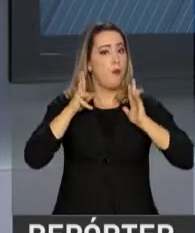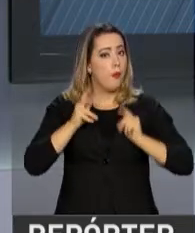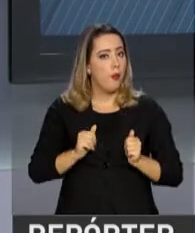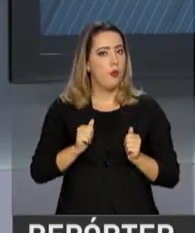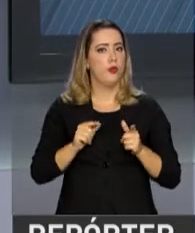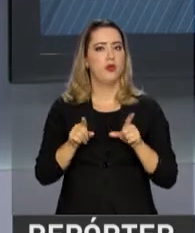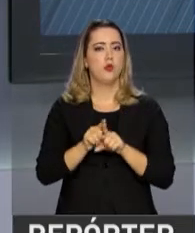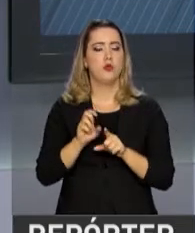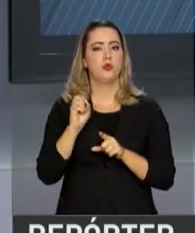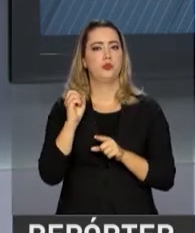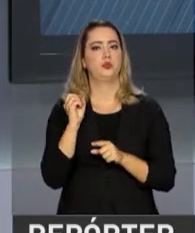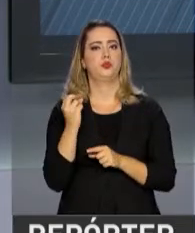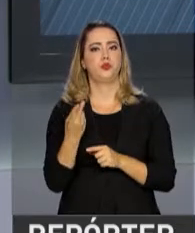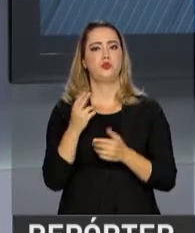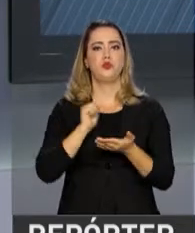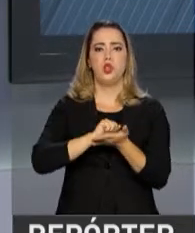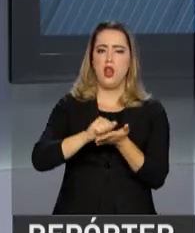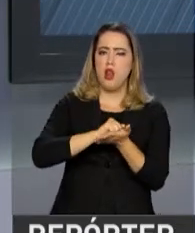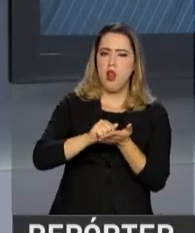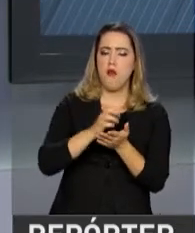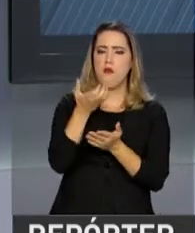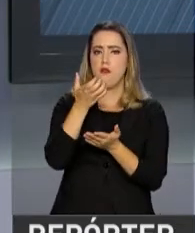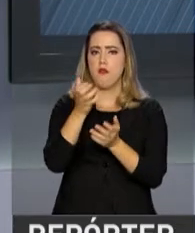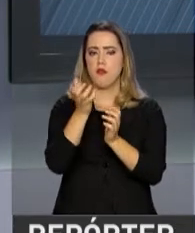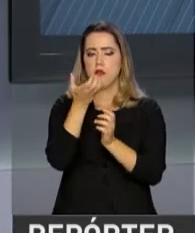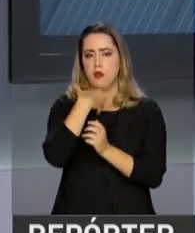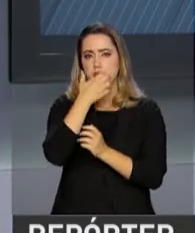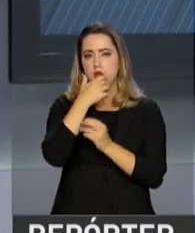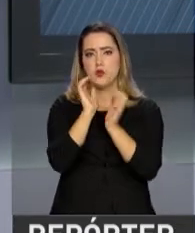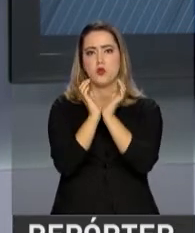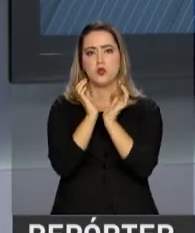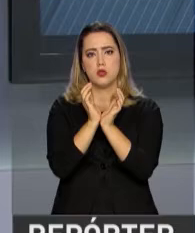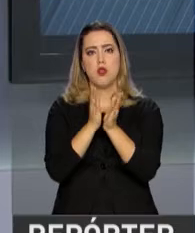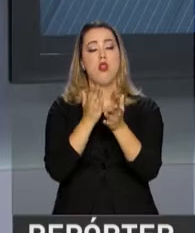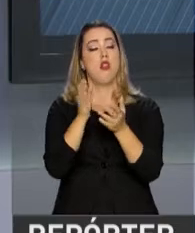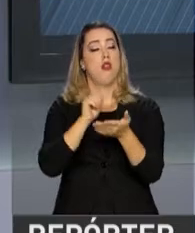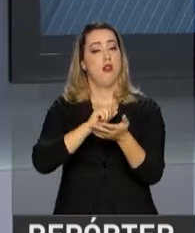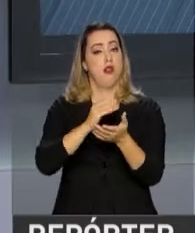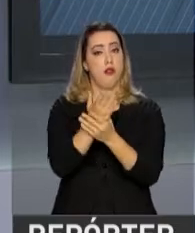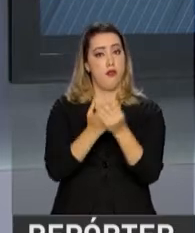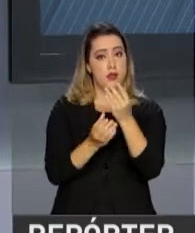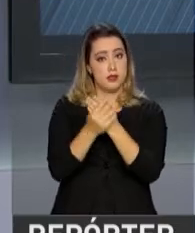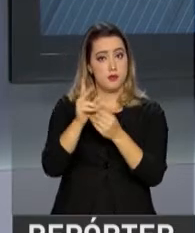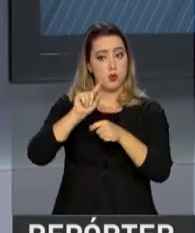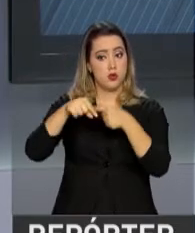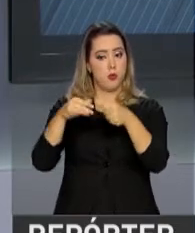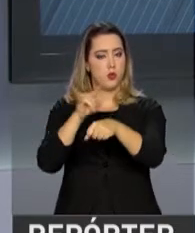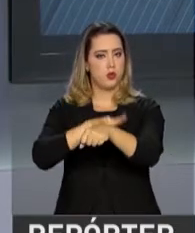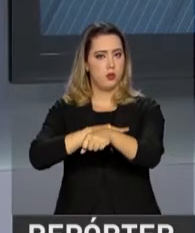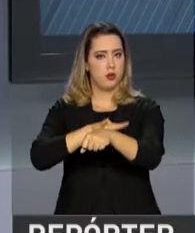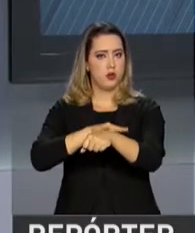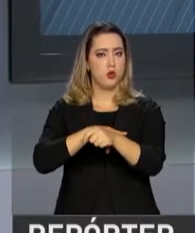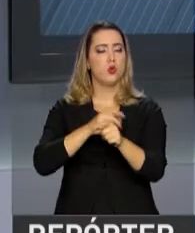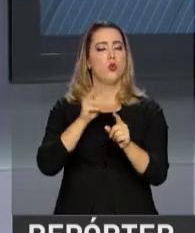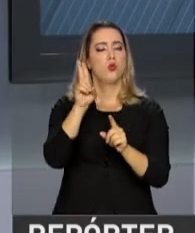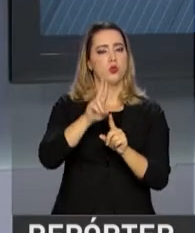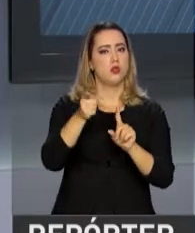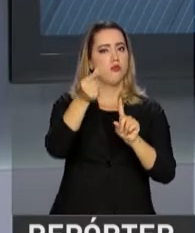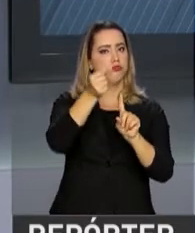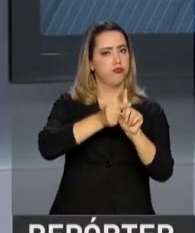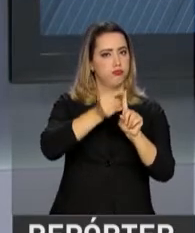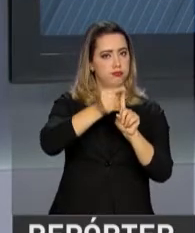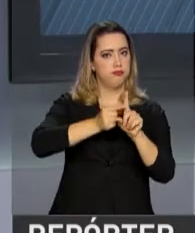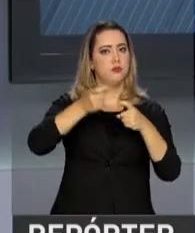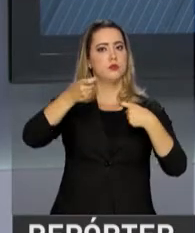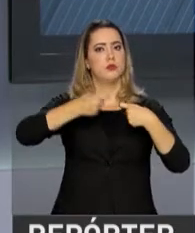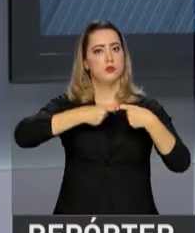água tratada ou fervida, lavar frutas e verduras, lavar as mãos depois de usar o banheiro, usar preservativos nas